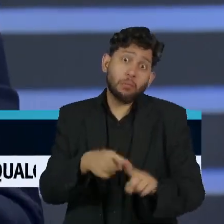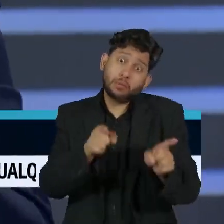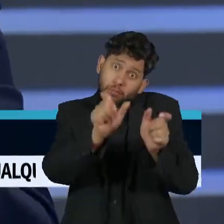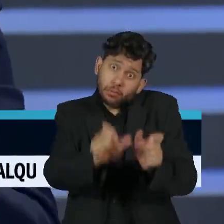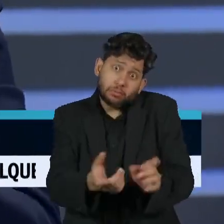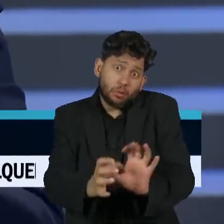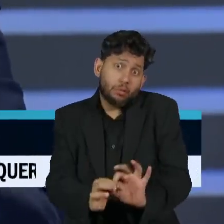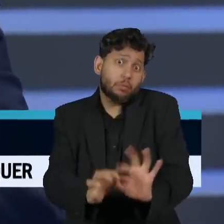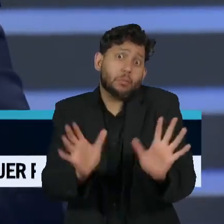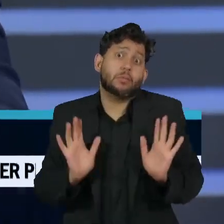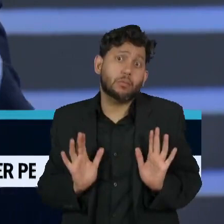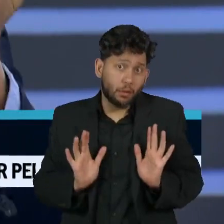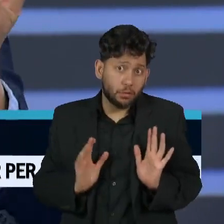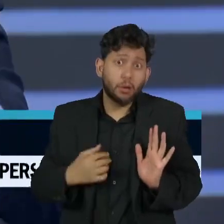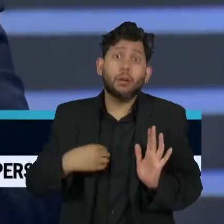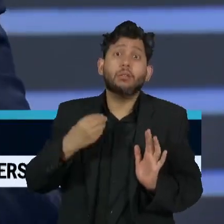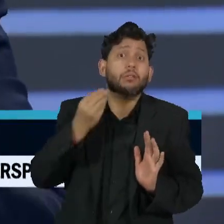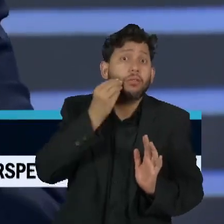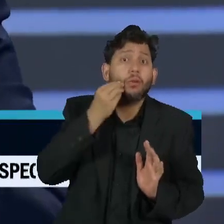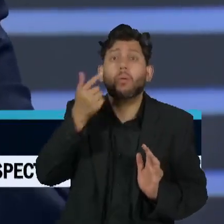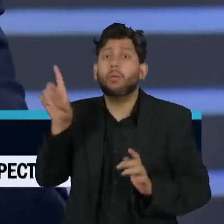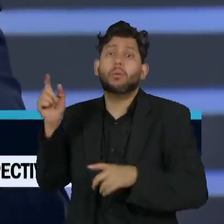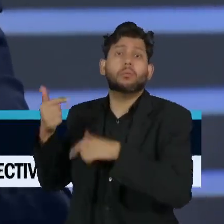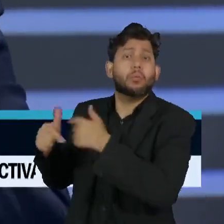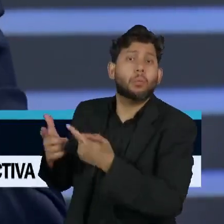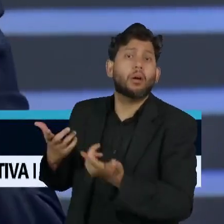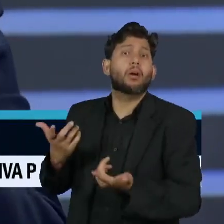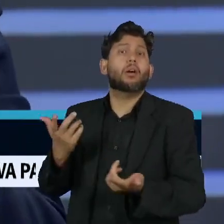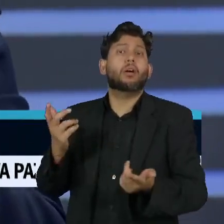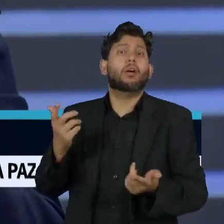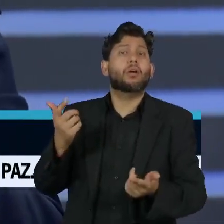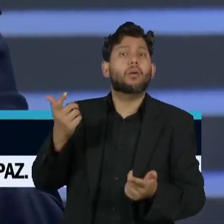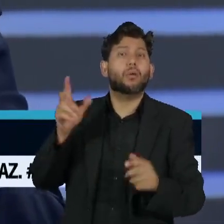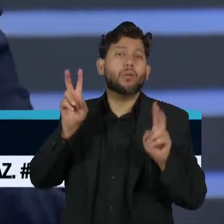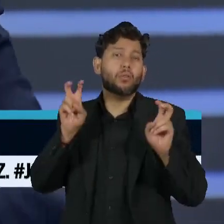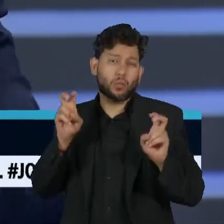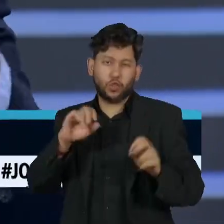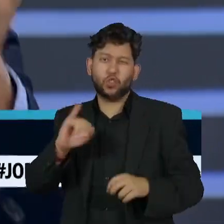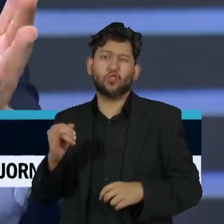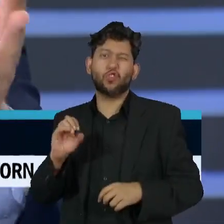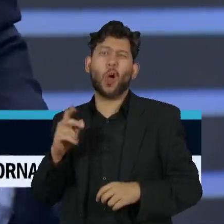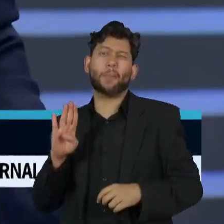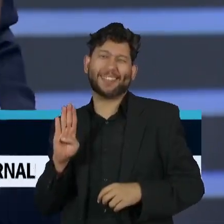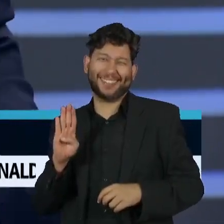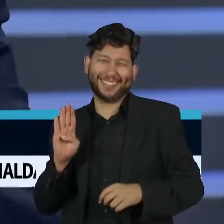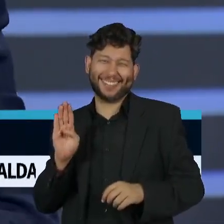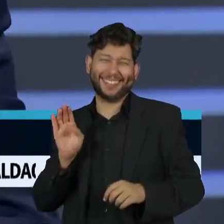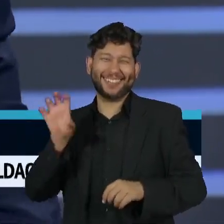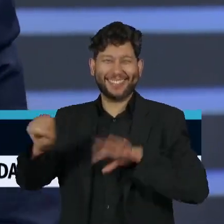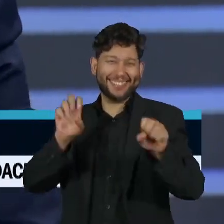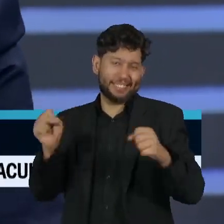também então até para ter outros trabalhos para fazer outros chamam na gíria Jobs fazer um outro Job e assim por diante